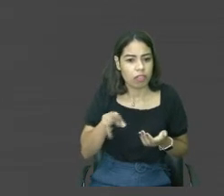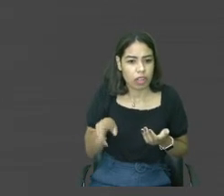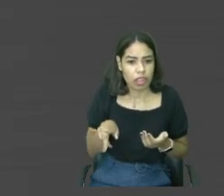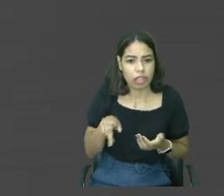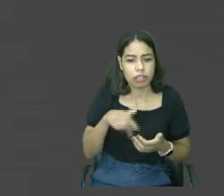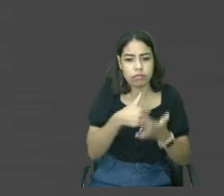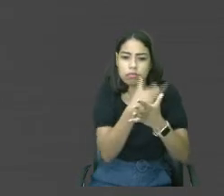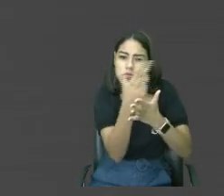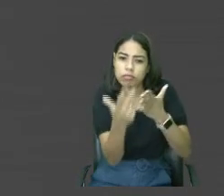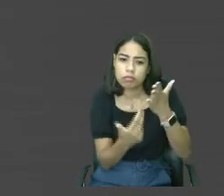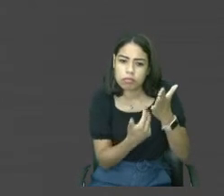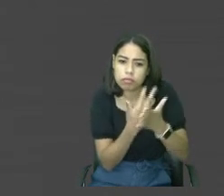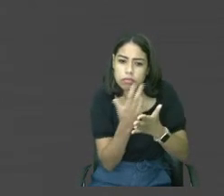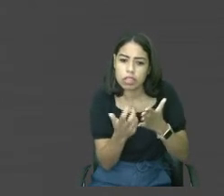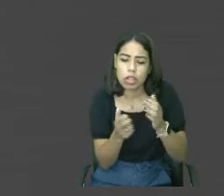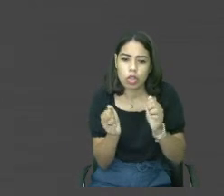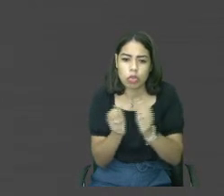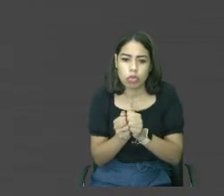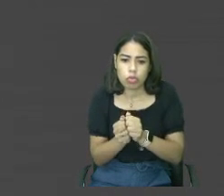de Cultura.